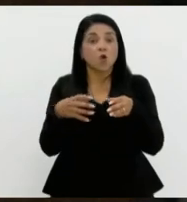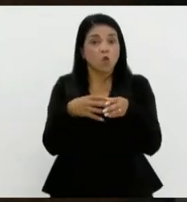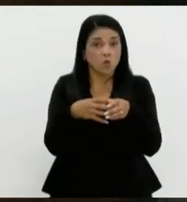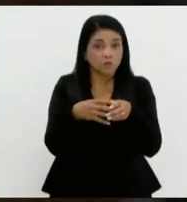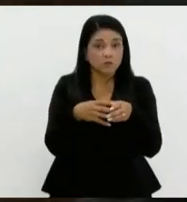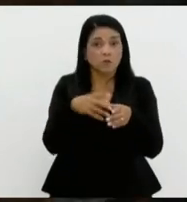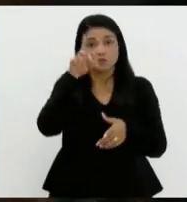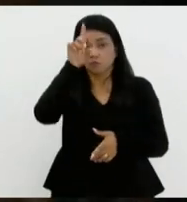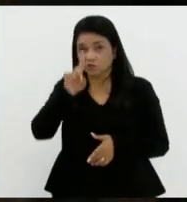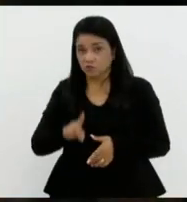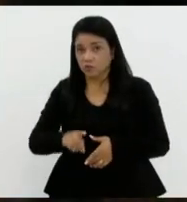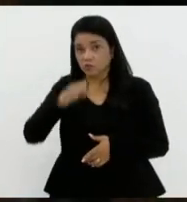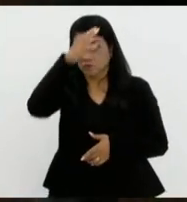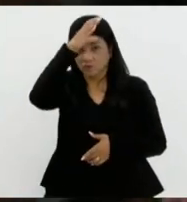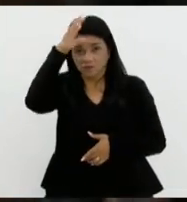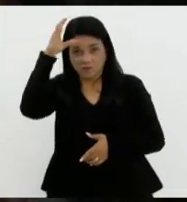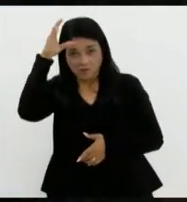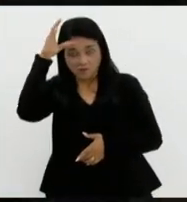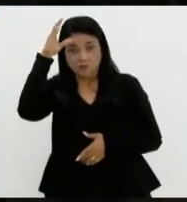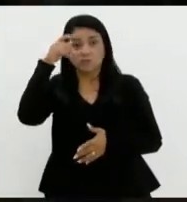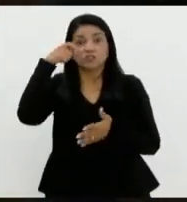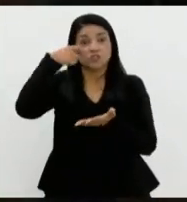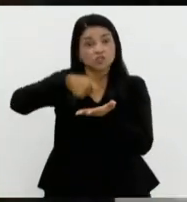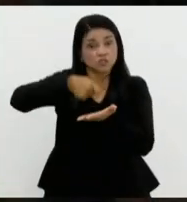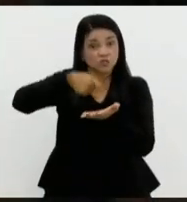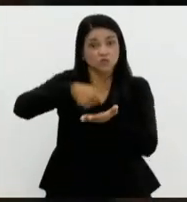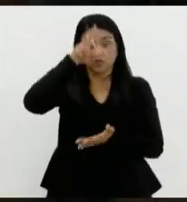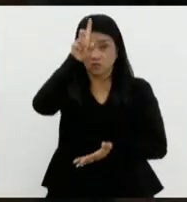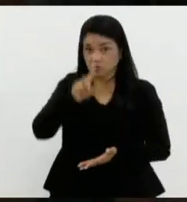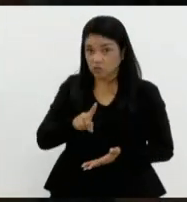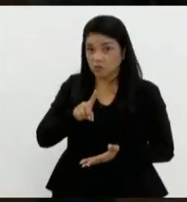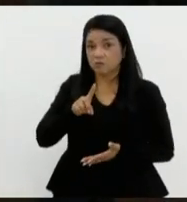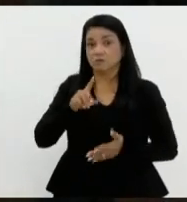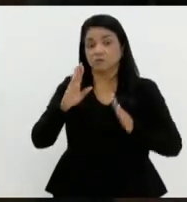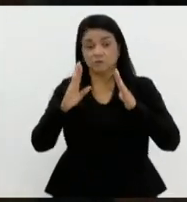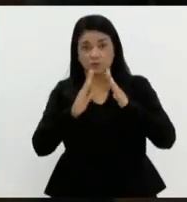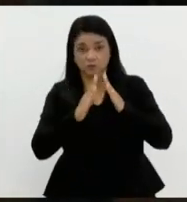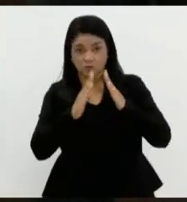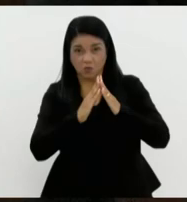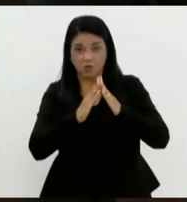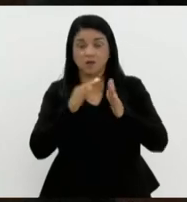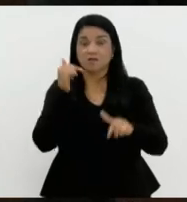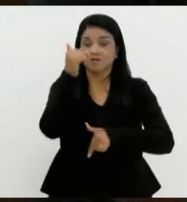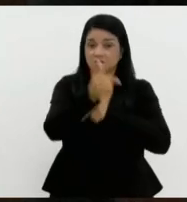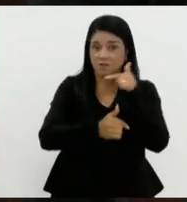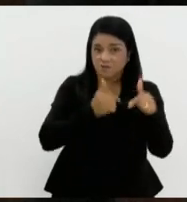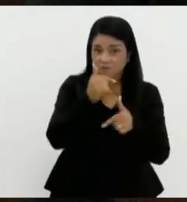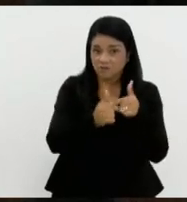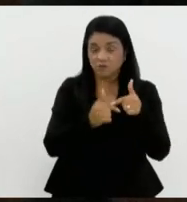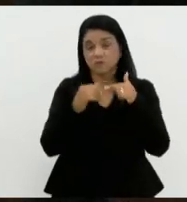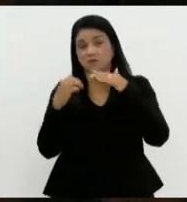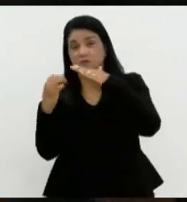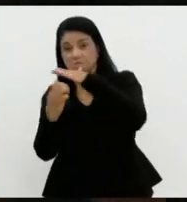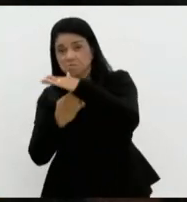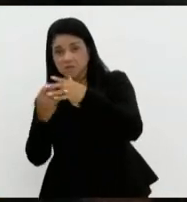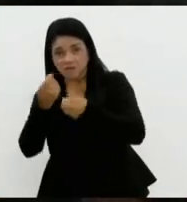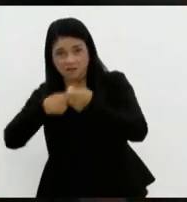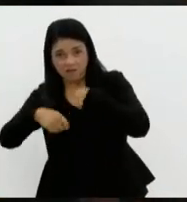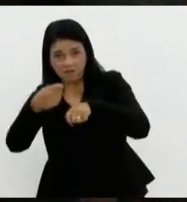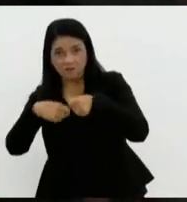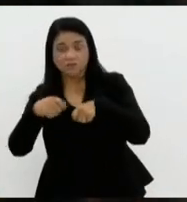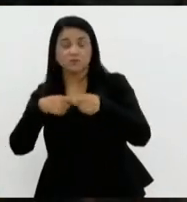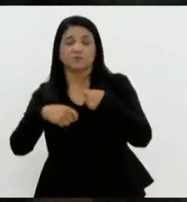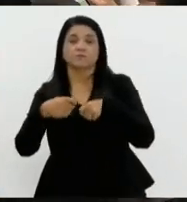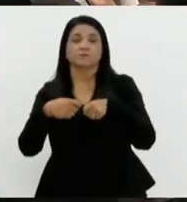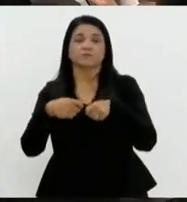de Direito do Consumidor, fazer o direito de moradores, de trabalhadores, de empresários e comerciantes daquela região.